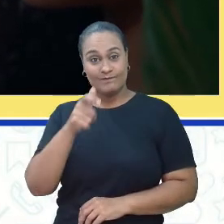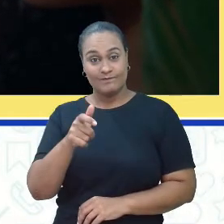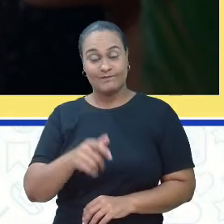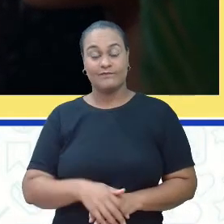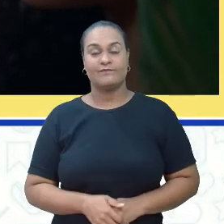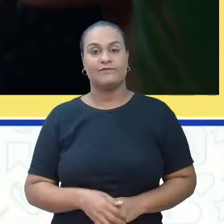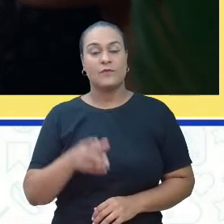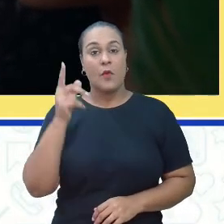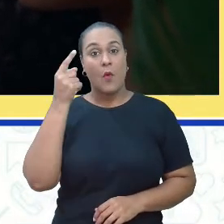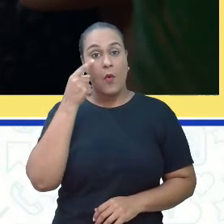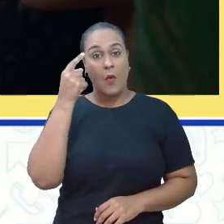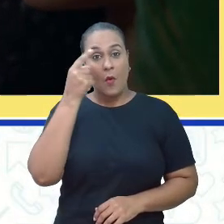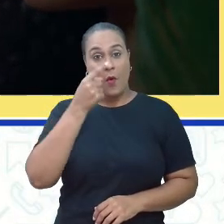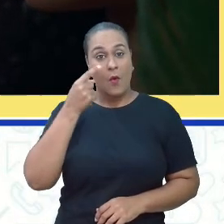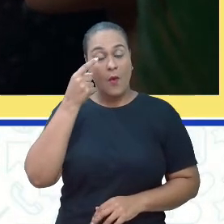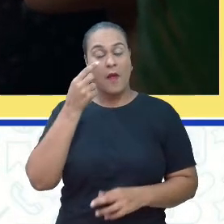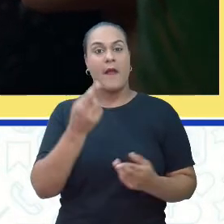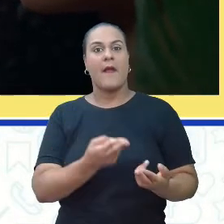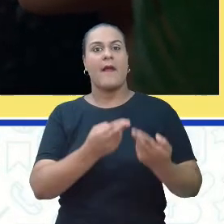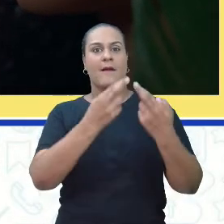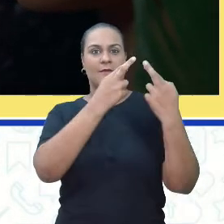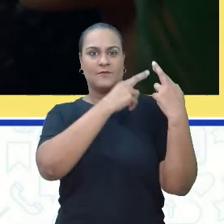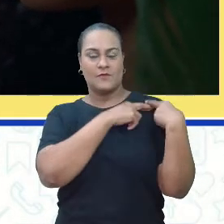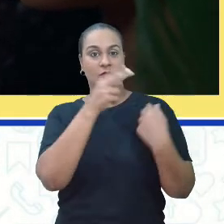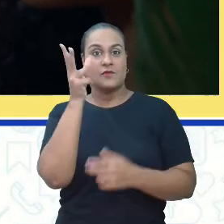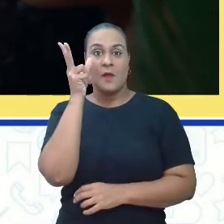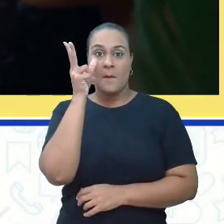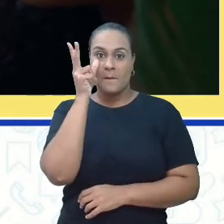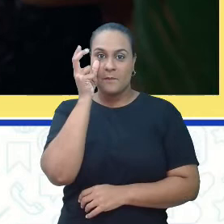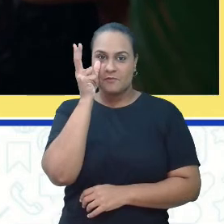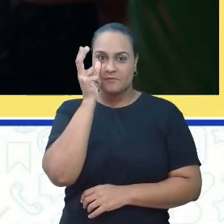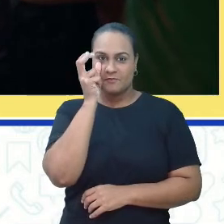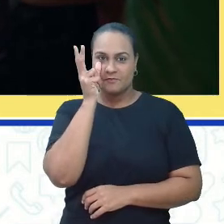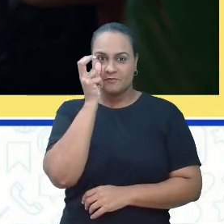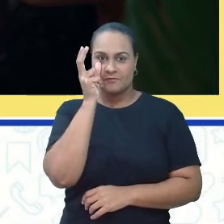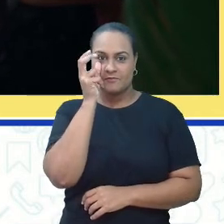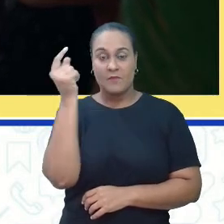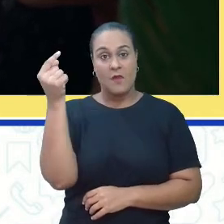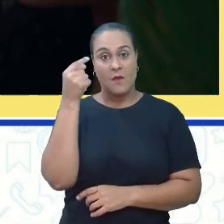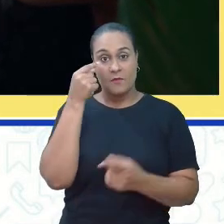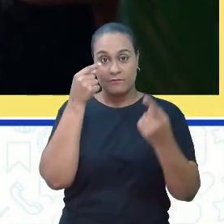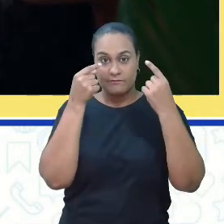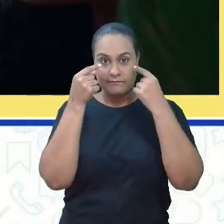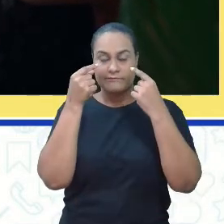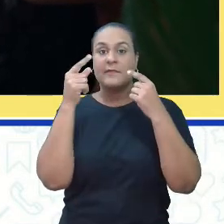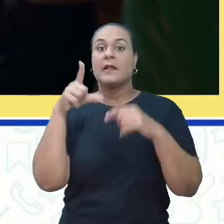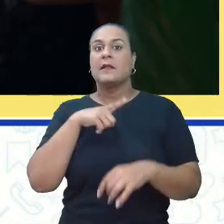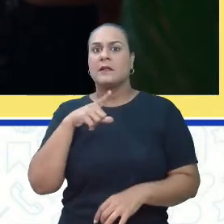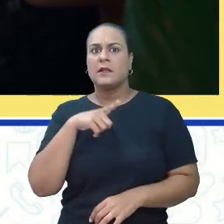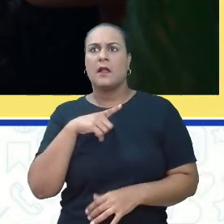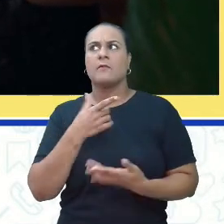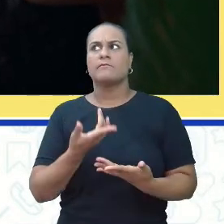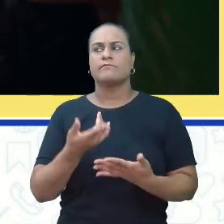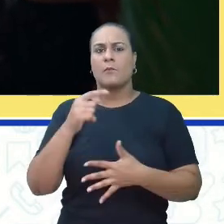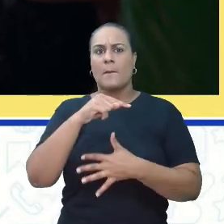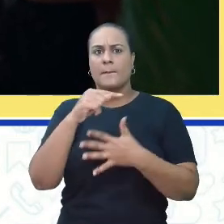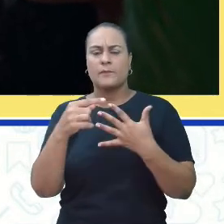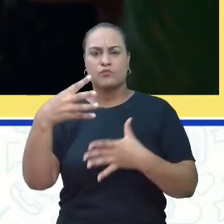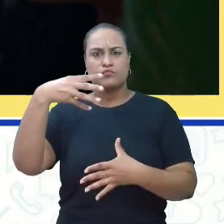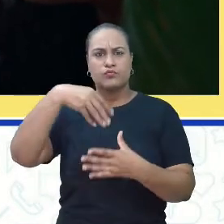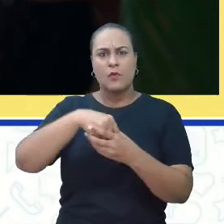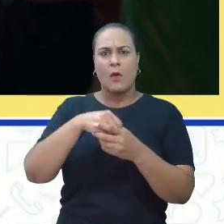Os olhos são os órgãos responsáveis pelo sentido da visão. Neles, há receptores que captam